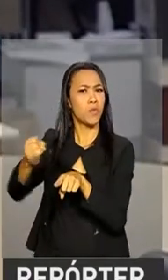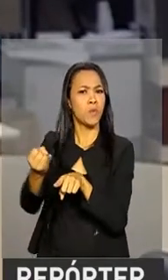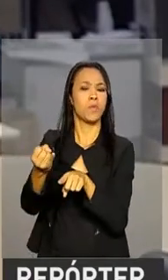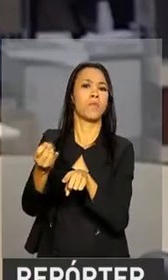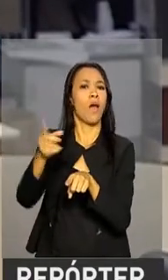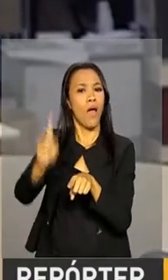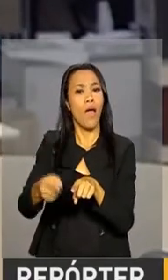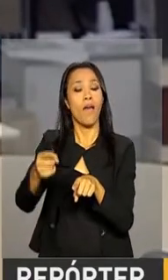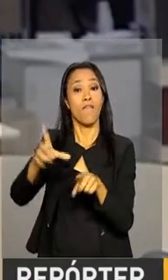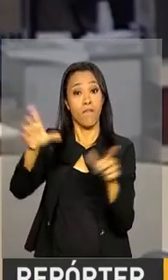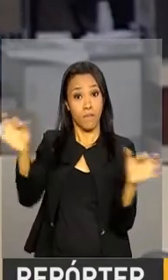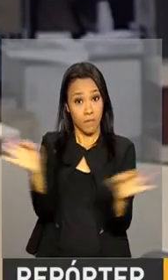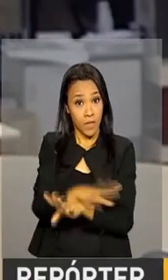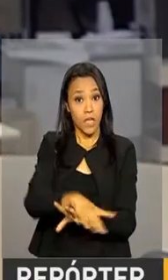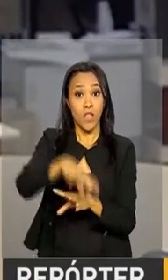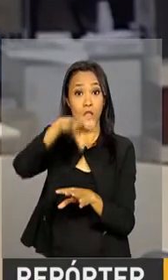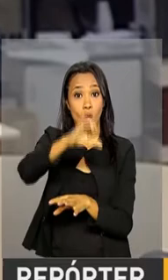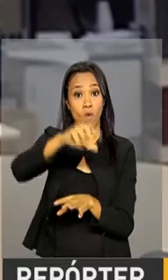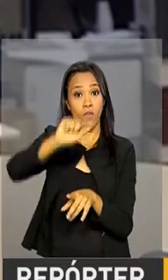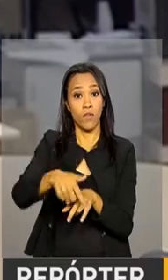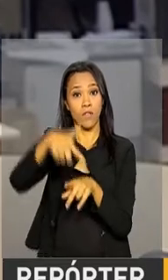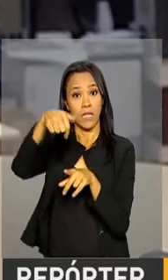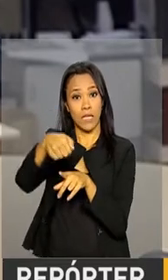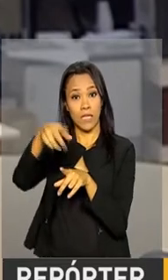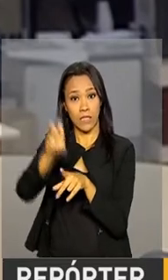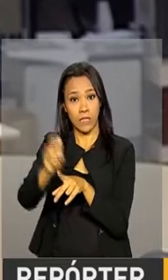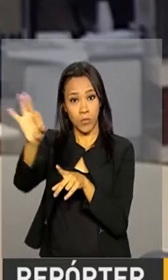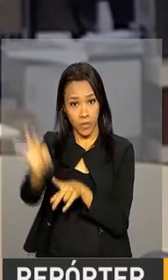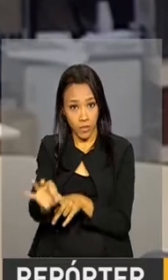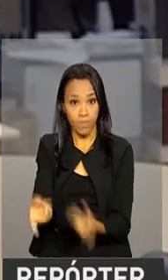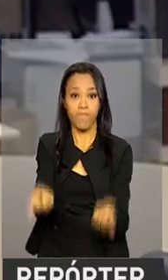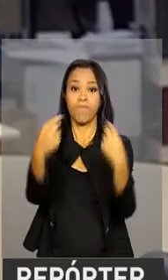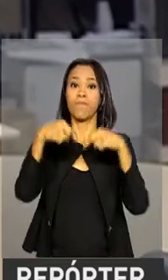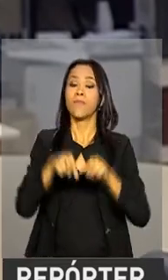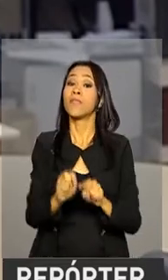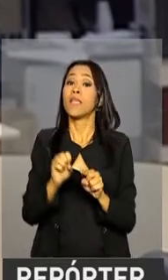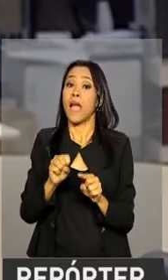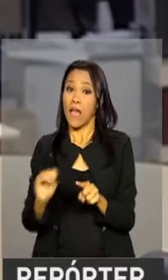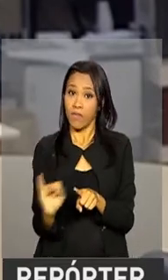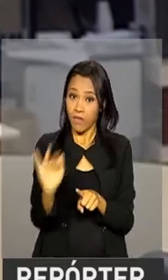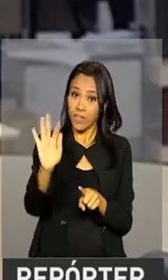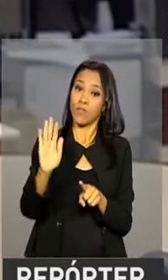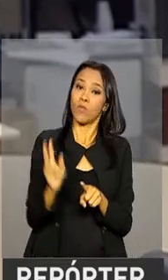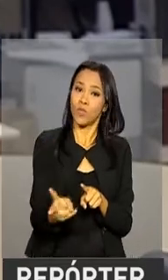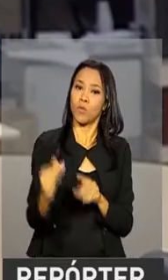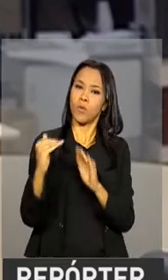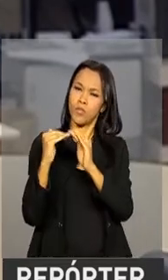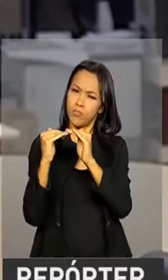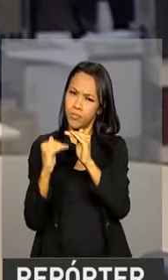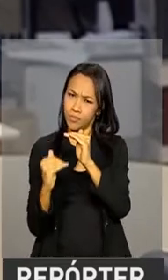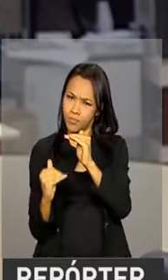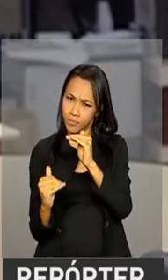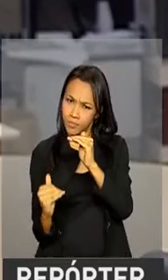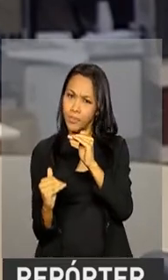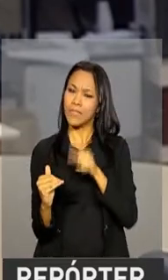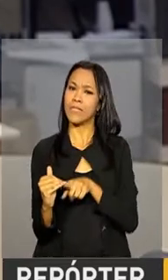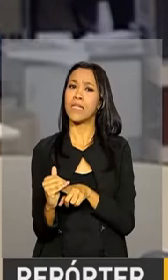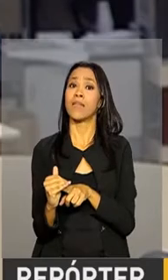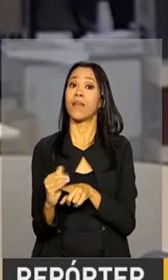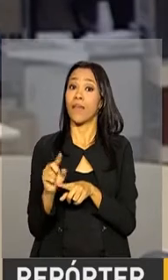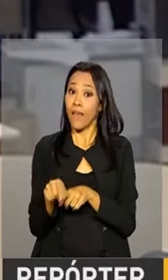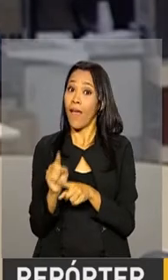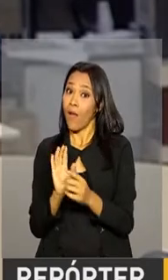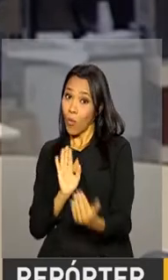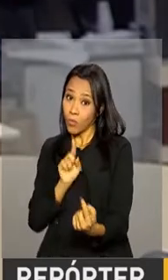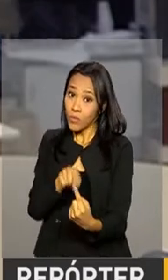em 9,75 por cento já a inflação deve continuar em queda e ficar bem pertinho e do centro da meta